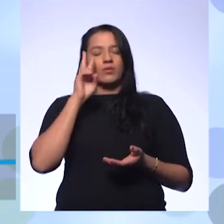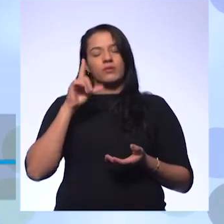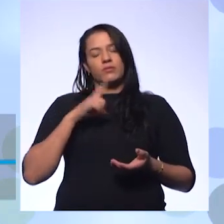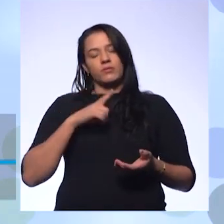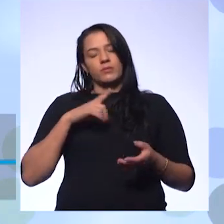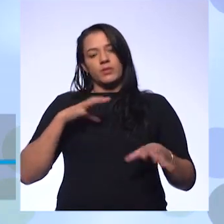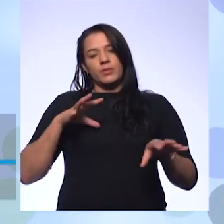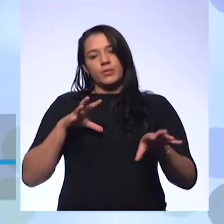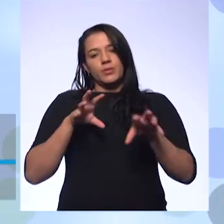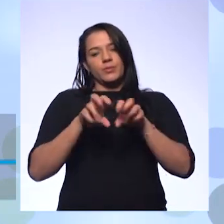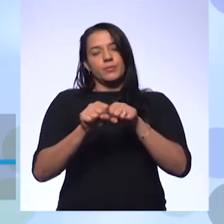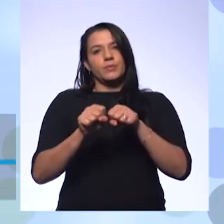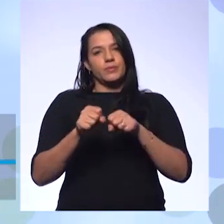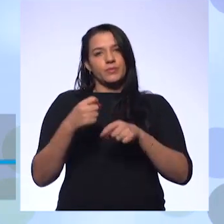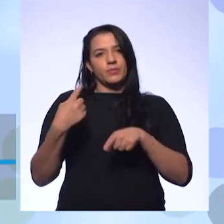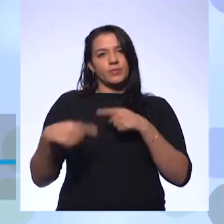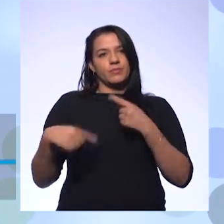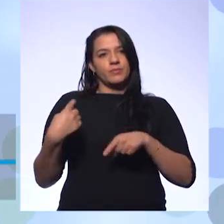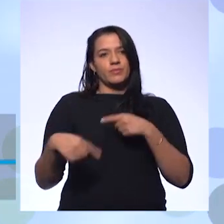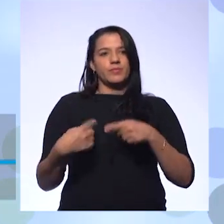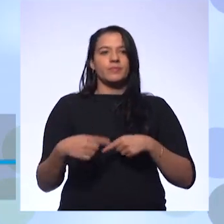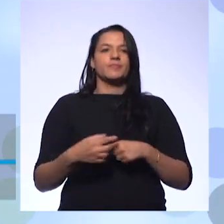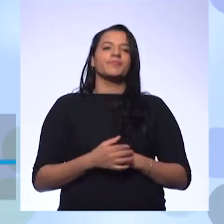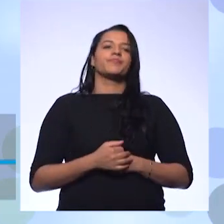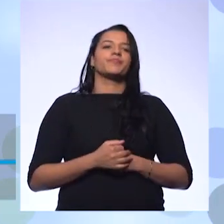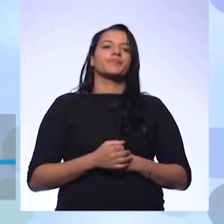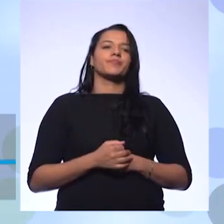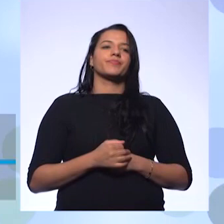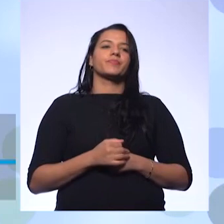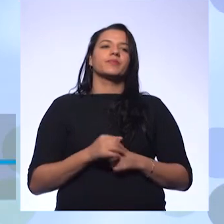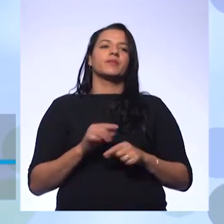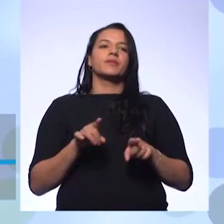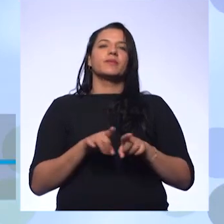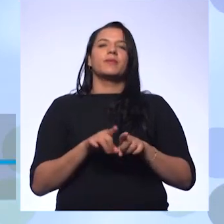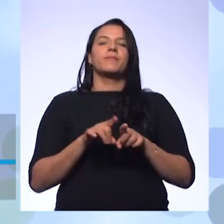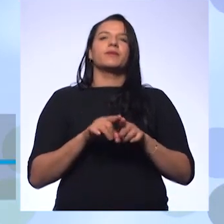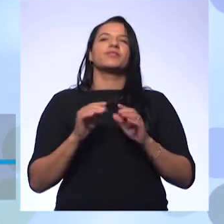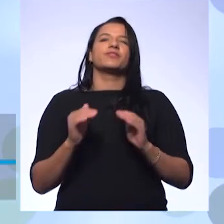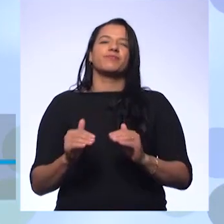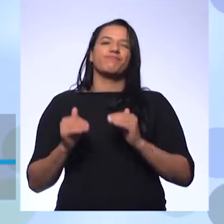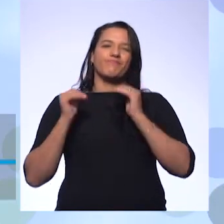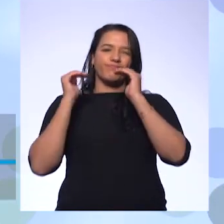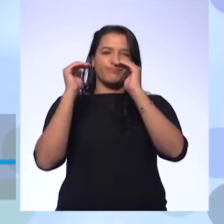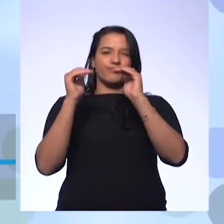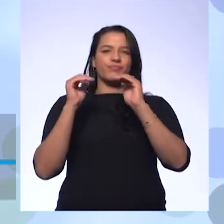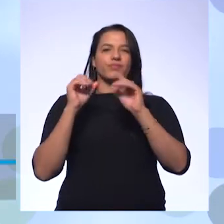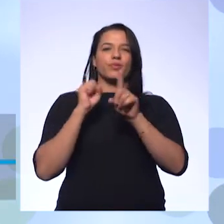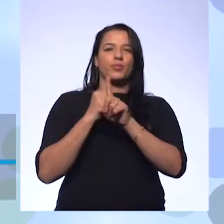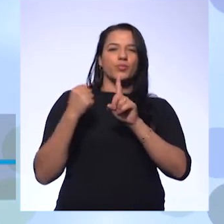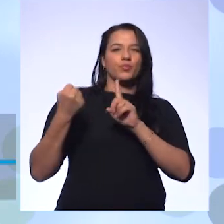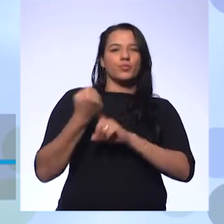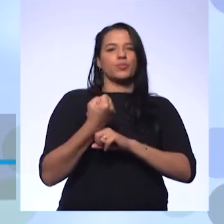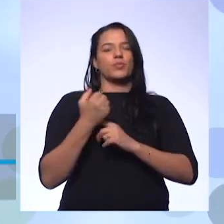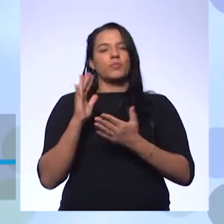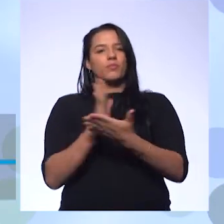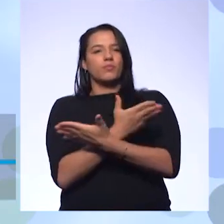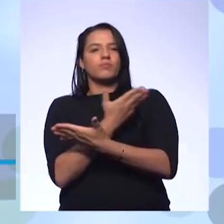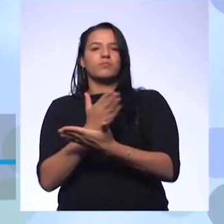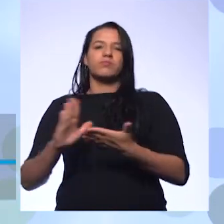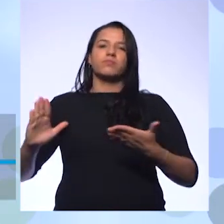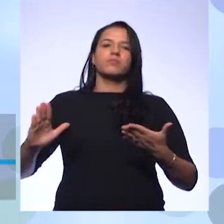domínio da política do café com leite, que acentuava as diferenças sociais, a questão das